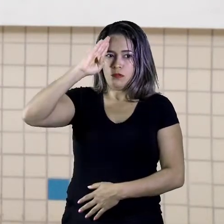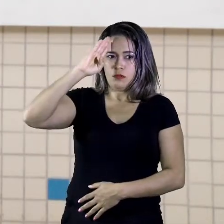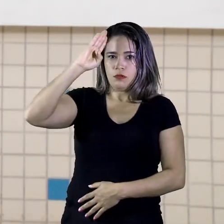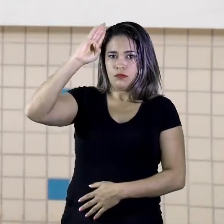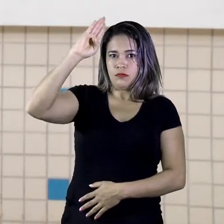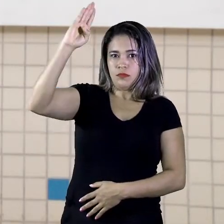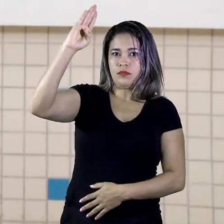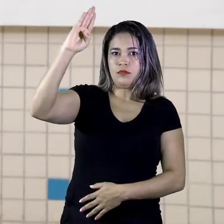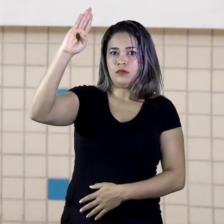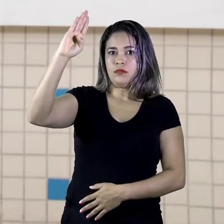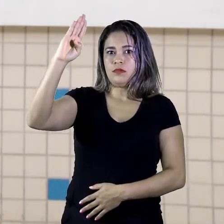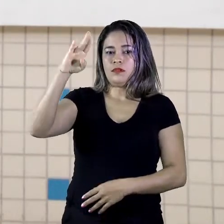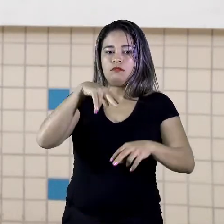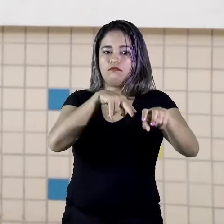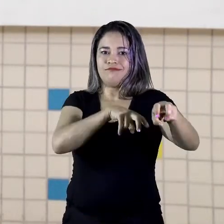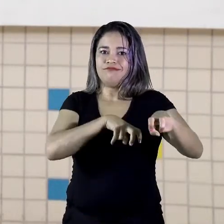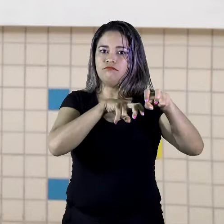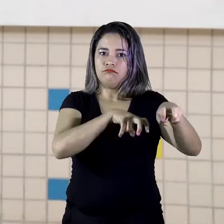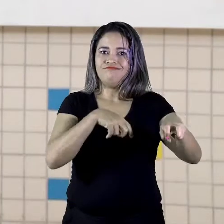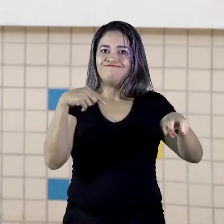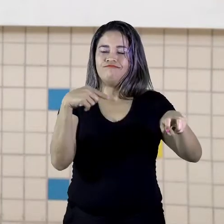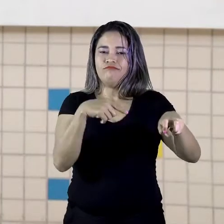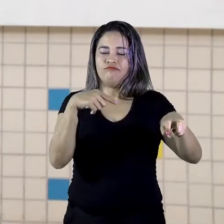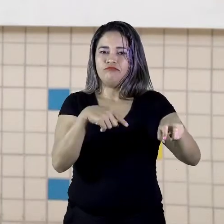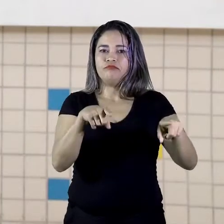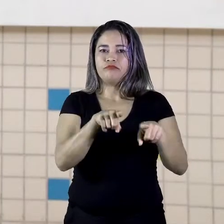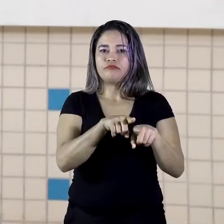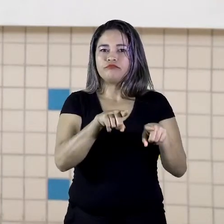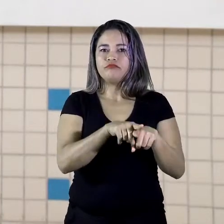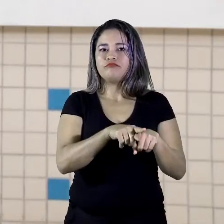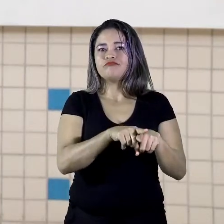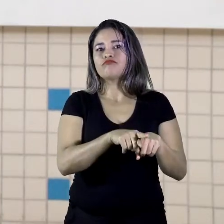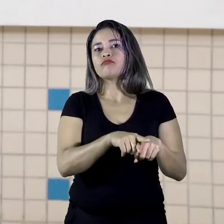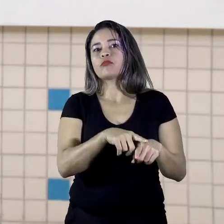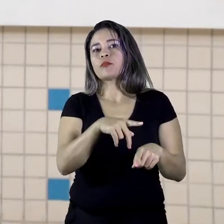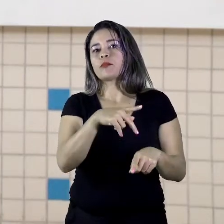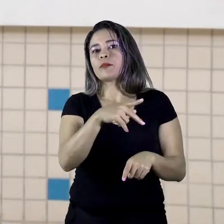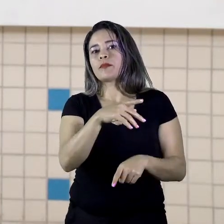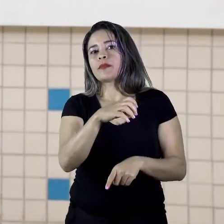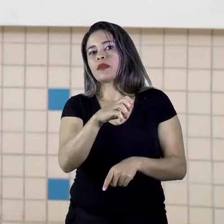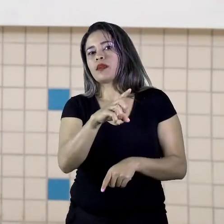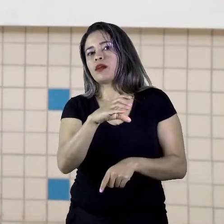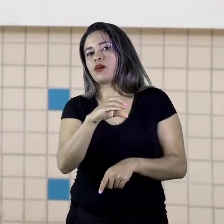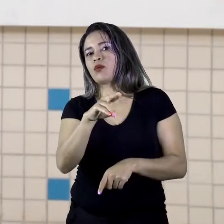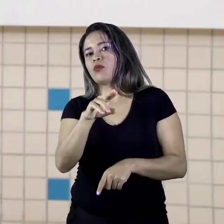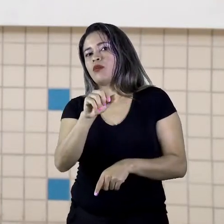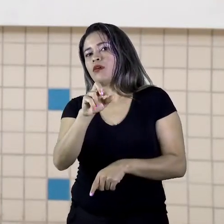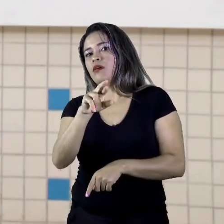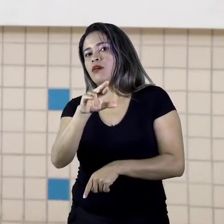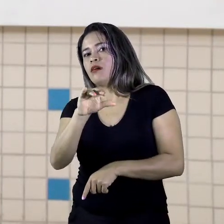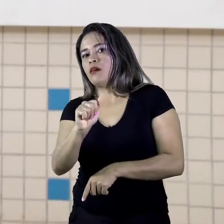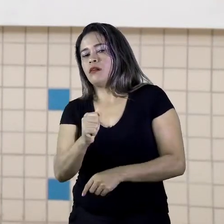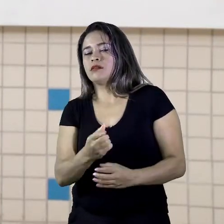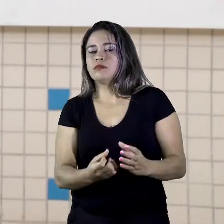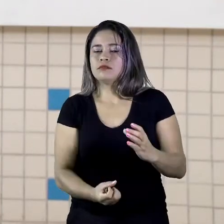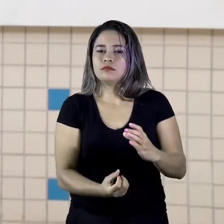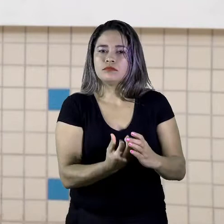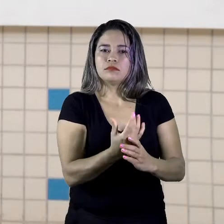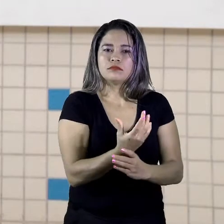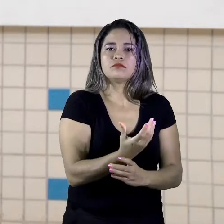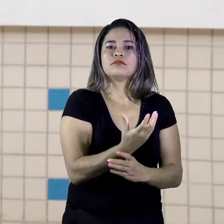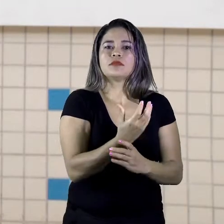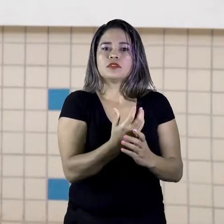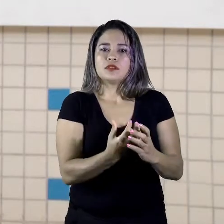para a agricultura, para a pecuária, né? Plantações e criação de animais. Ela também é muito utilizada